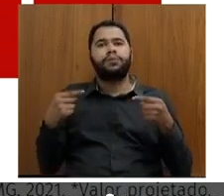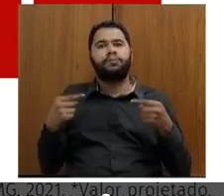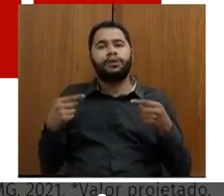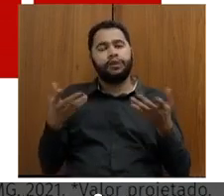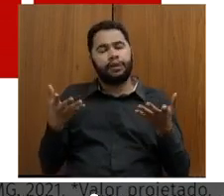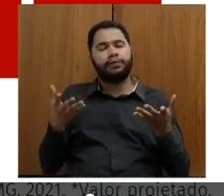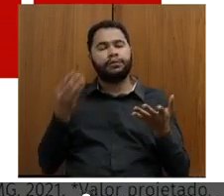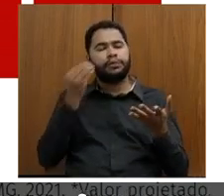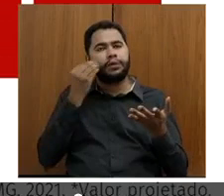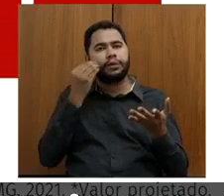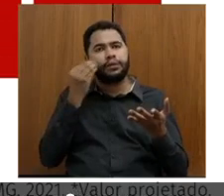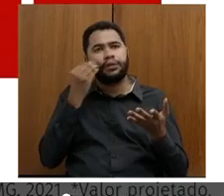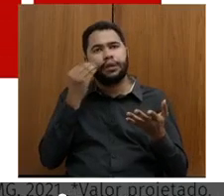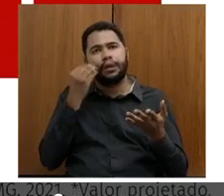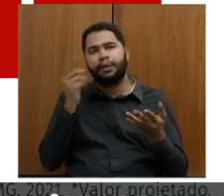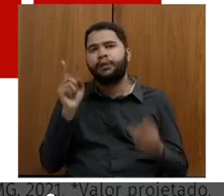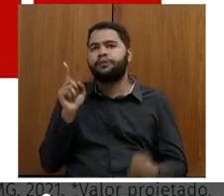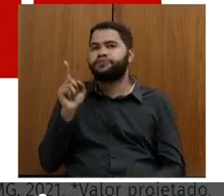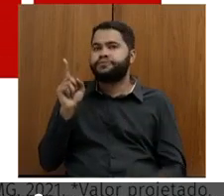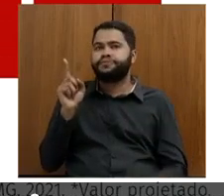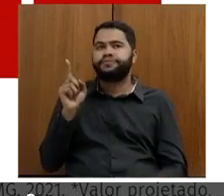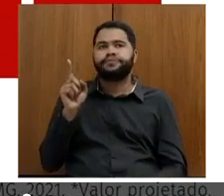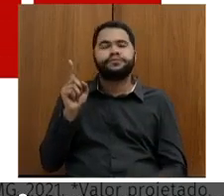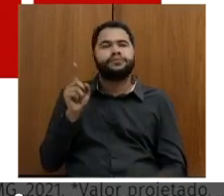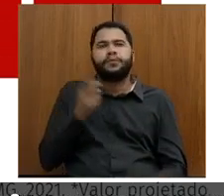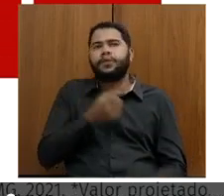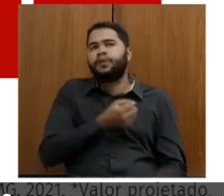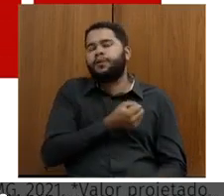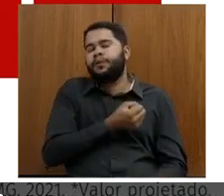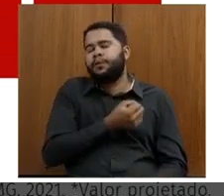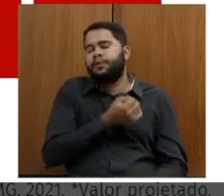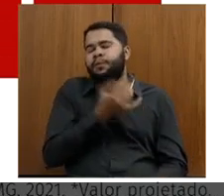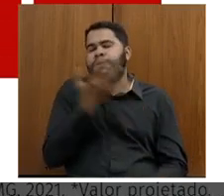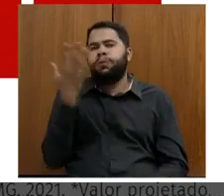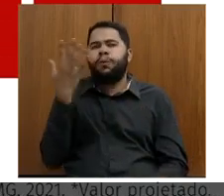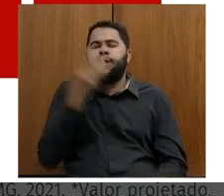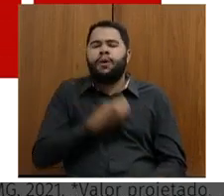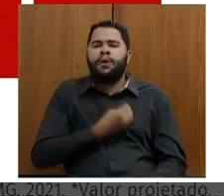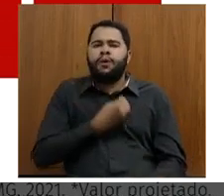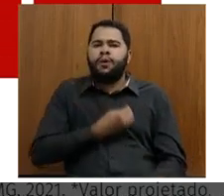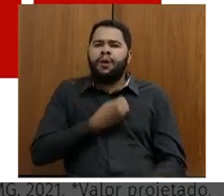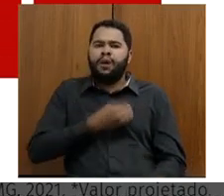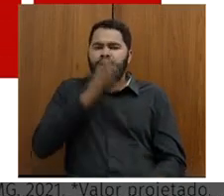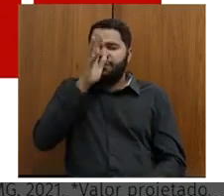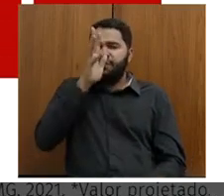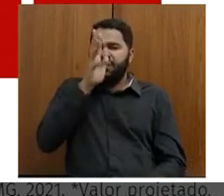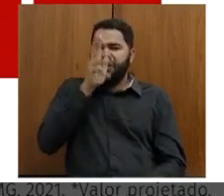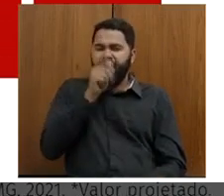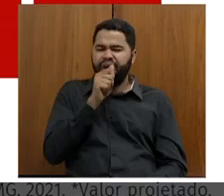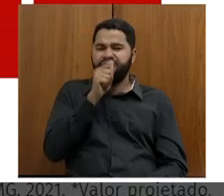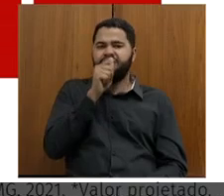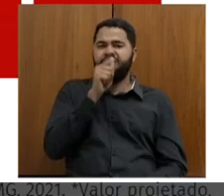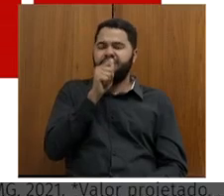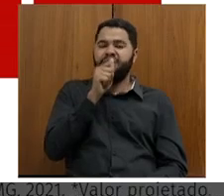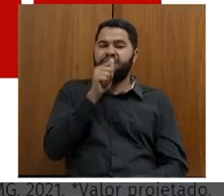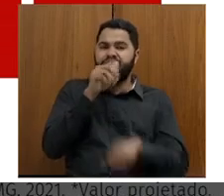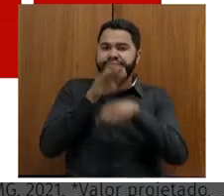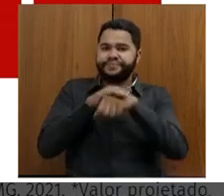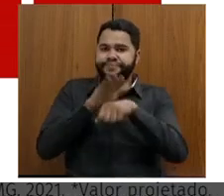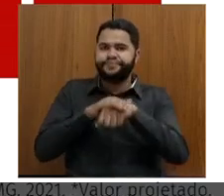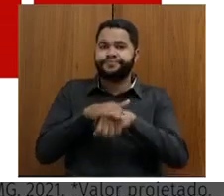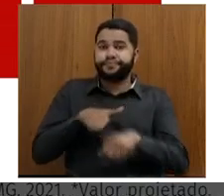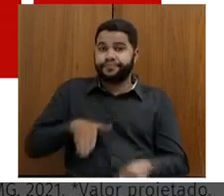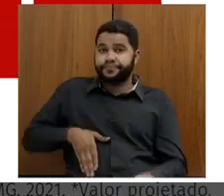isso que não estou procurando aqui são centenas né centenas de vidas poupadas isso aqui gente nós temos o